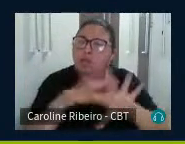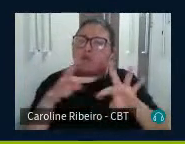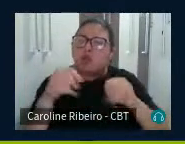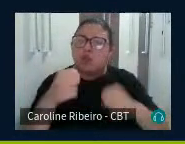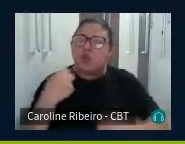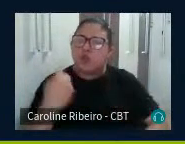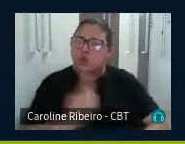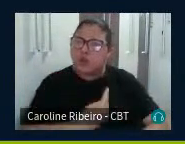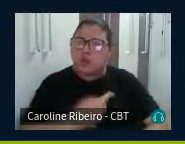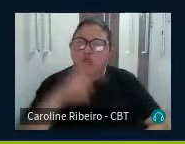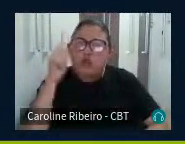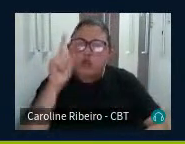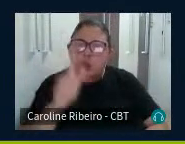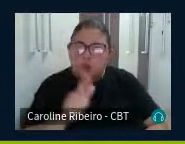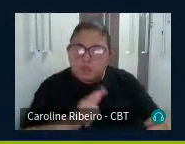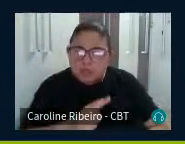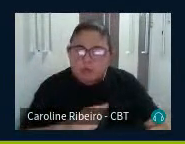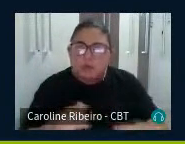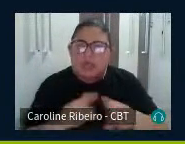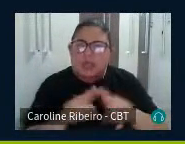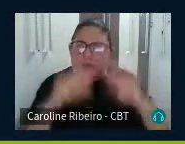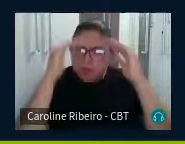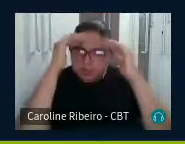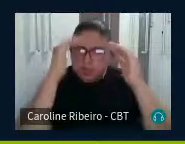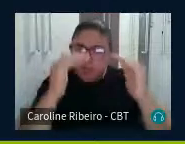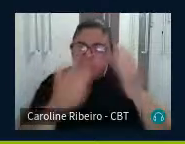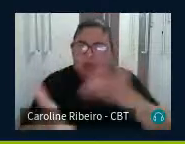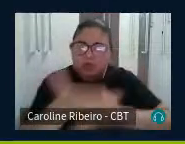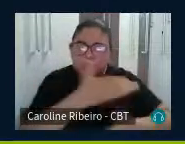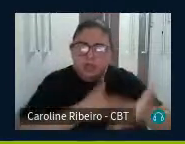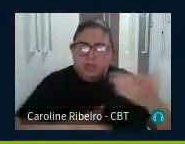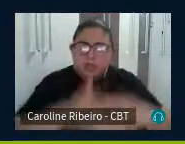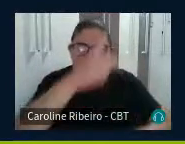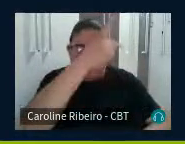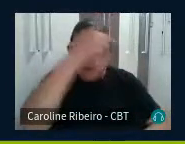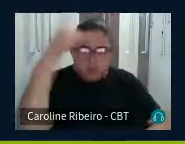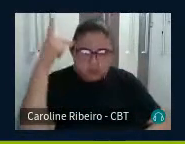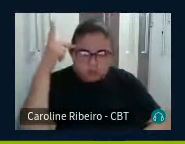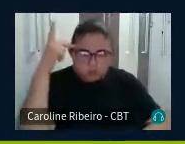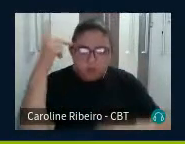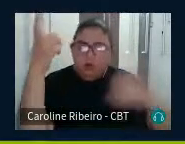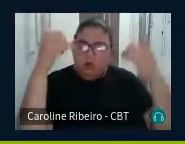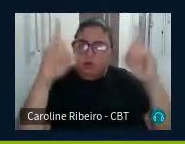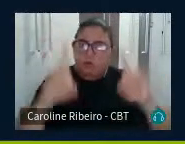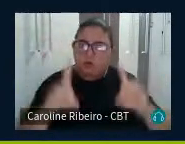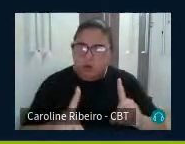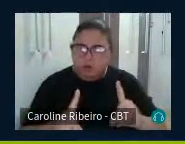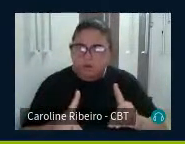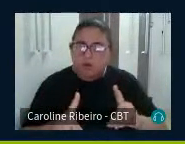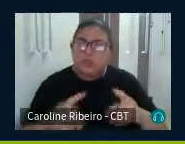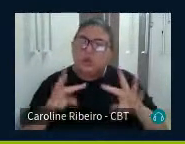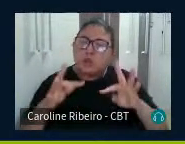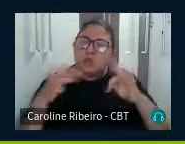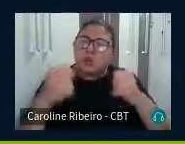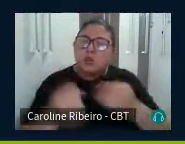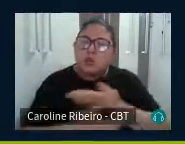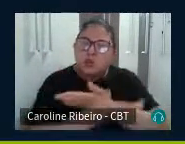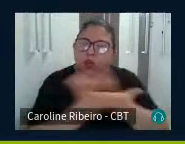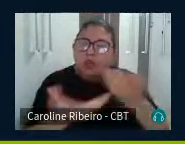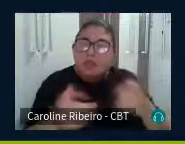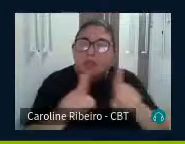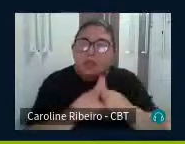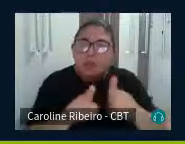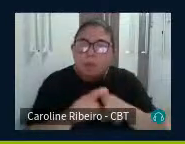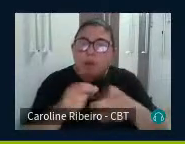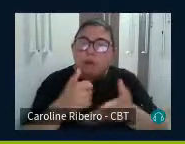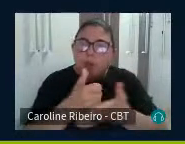inclusivos, todos nós respeitemos as pessoas com deficiência e que se atenda a todos com qualidade. Prestar apoio